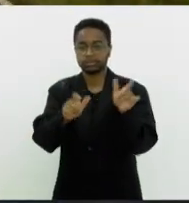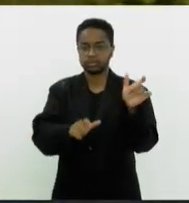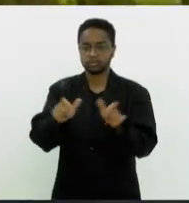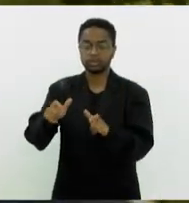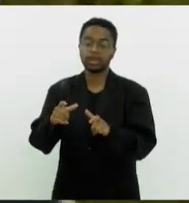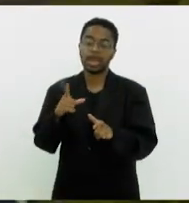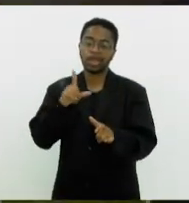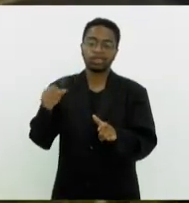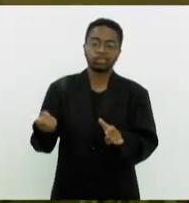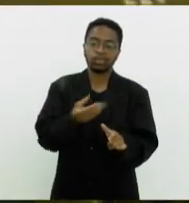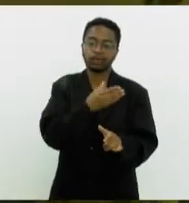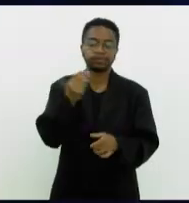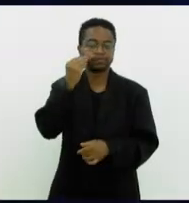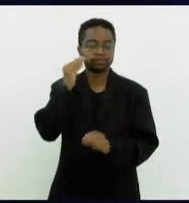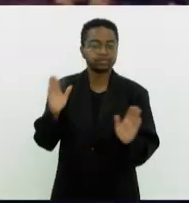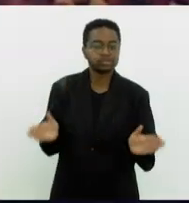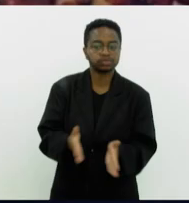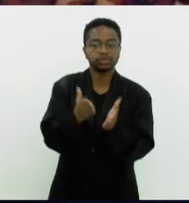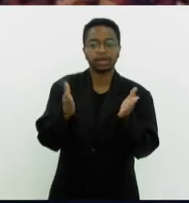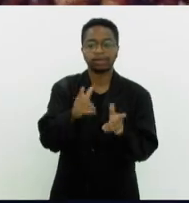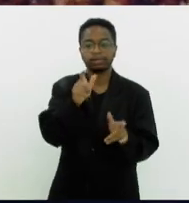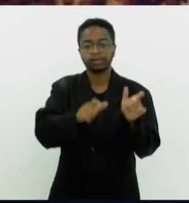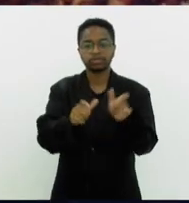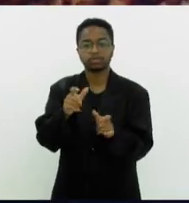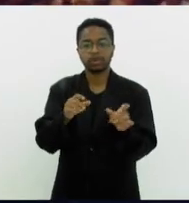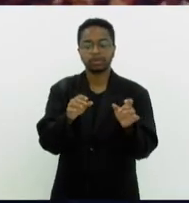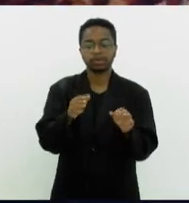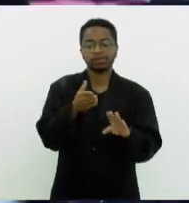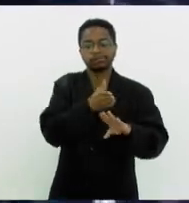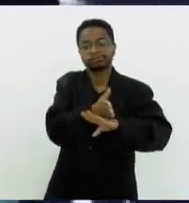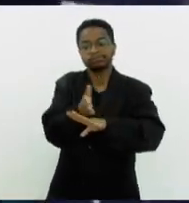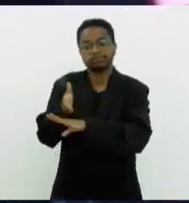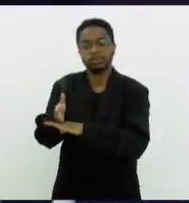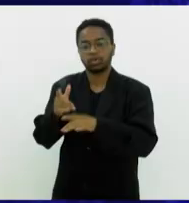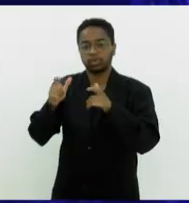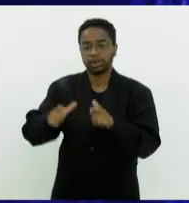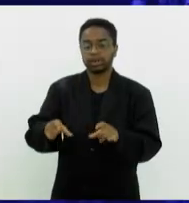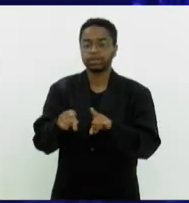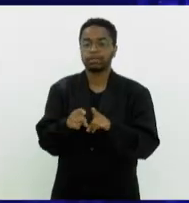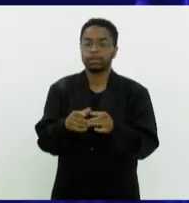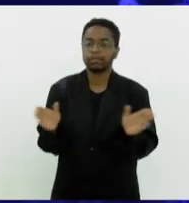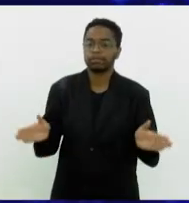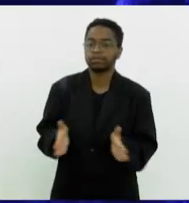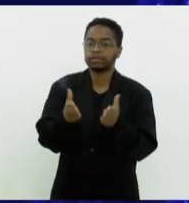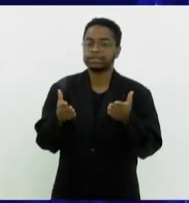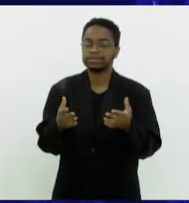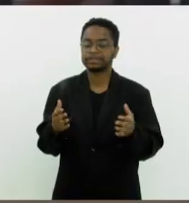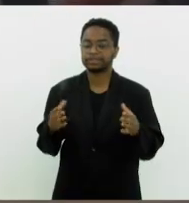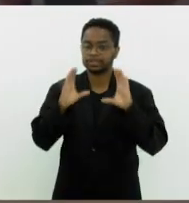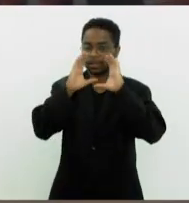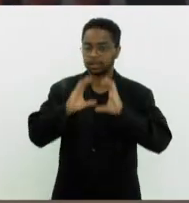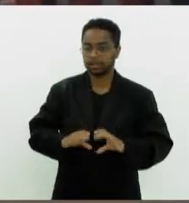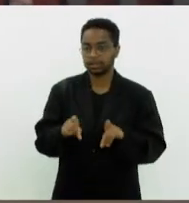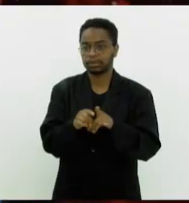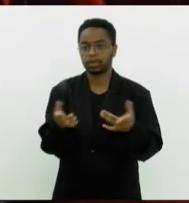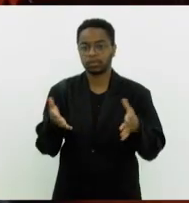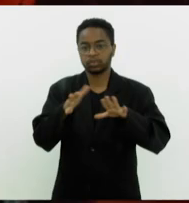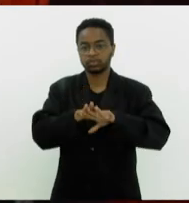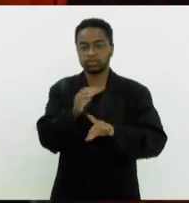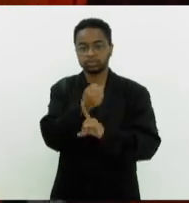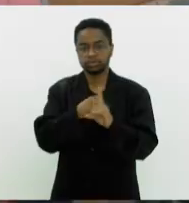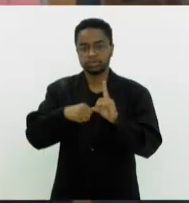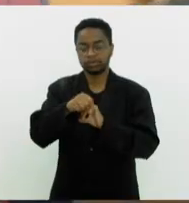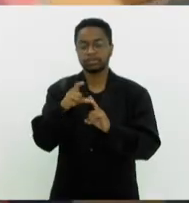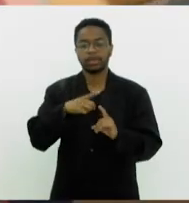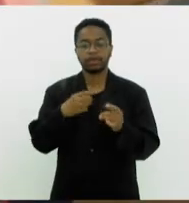pretende estimular a presença do público nesse espaço, além de proporcionar cidadania e inclusão social. Informações no